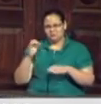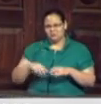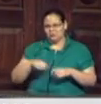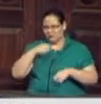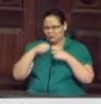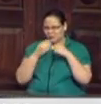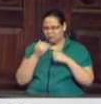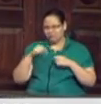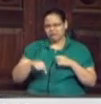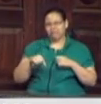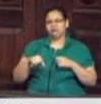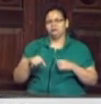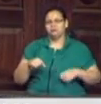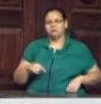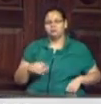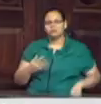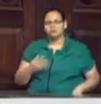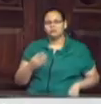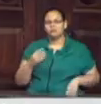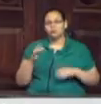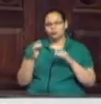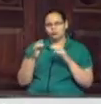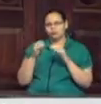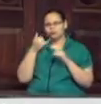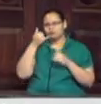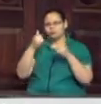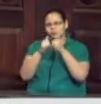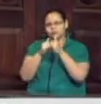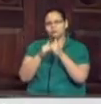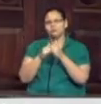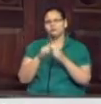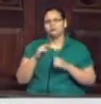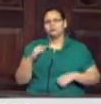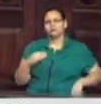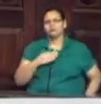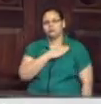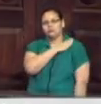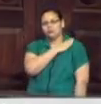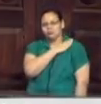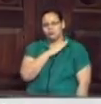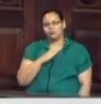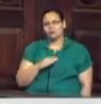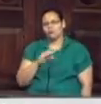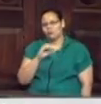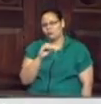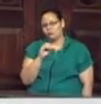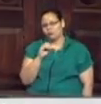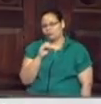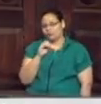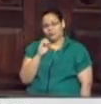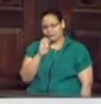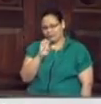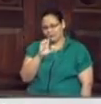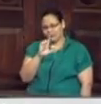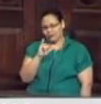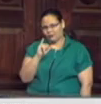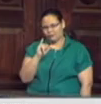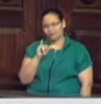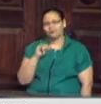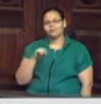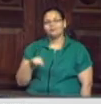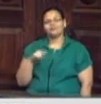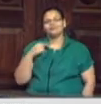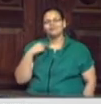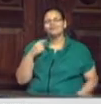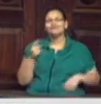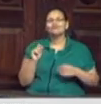contato com o Coronel Eri para poder ter informação do que está acontecendo em São Paulo.